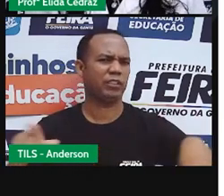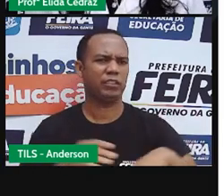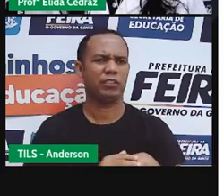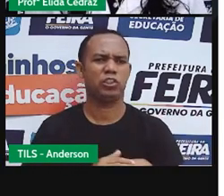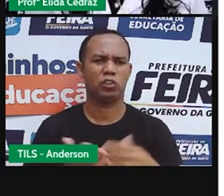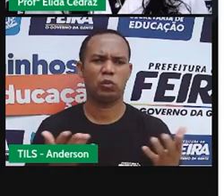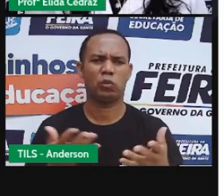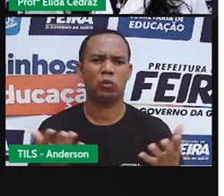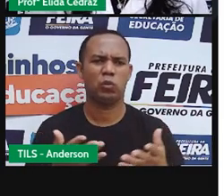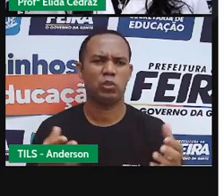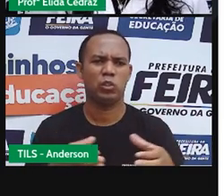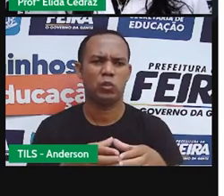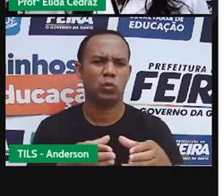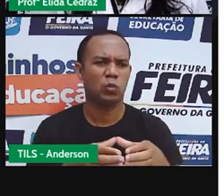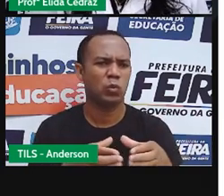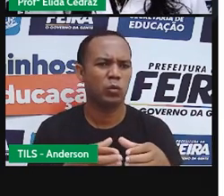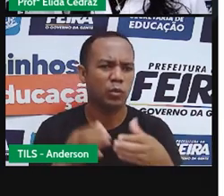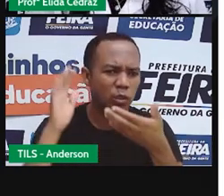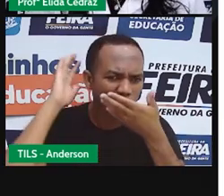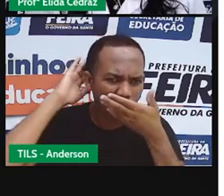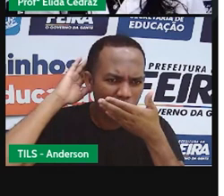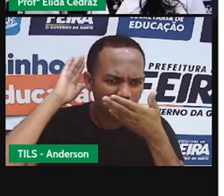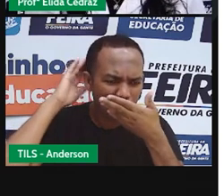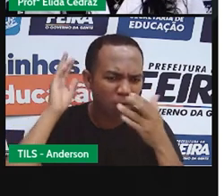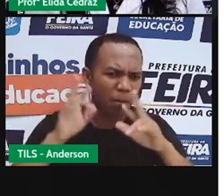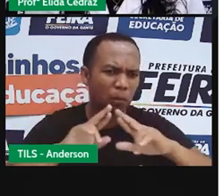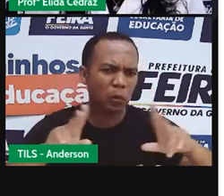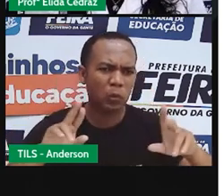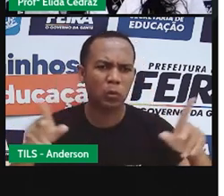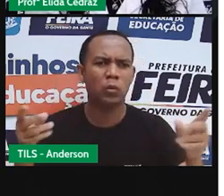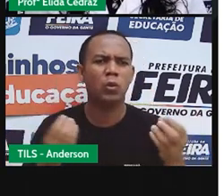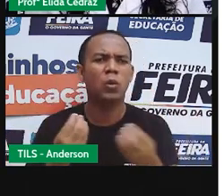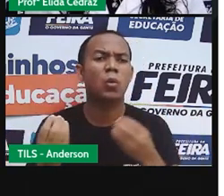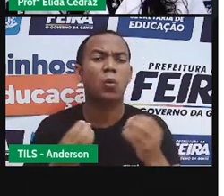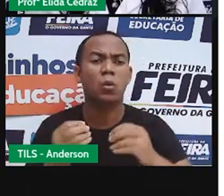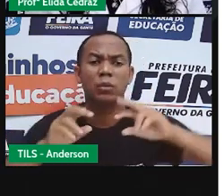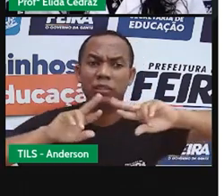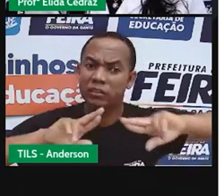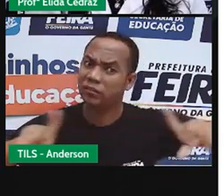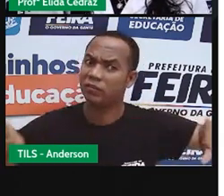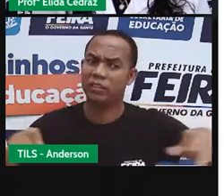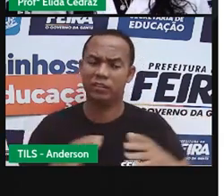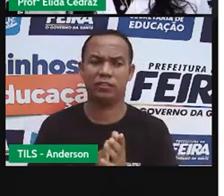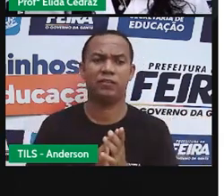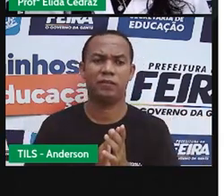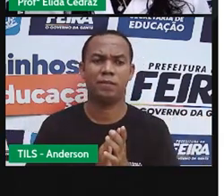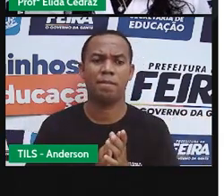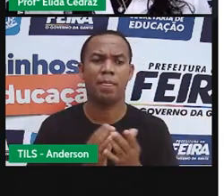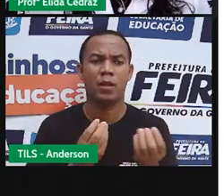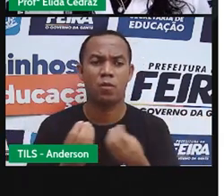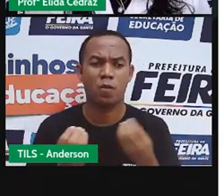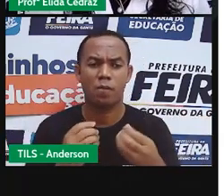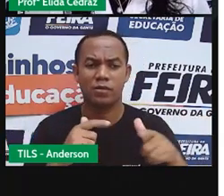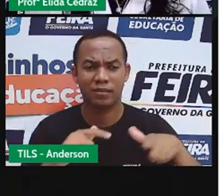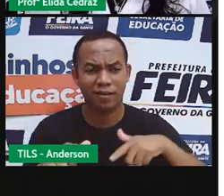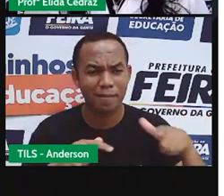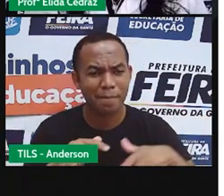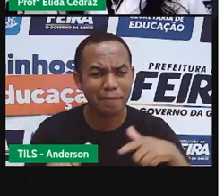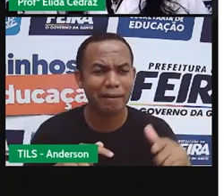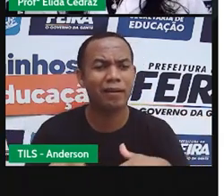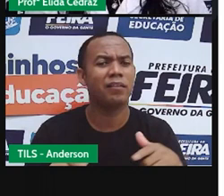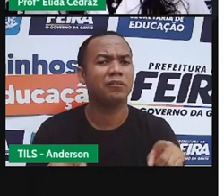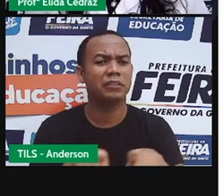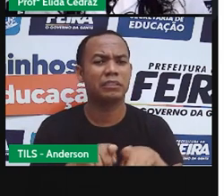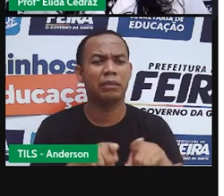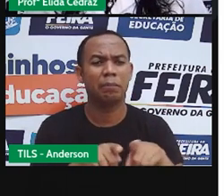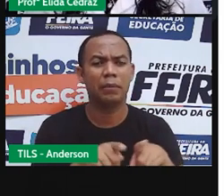e atualmente eles ocupam funções e cargos diferentes do passado, tanto no mercado de trabalho